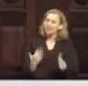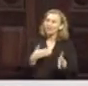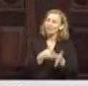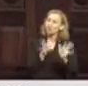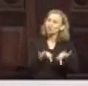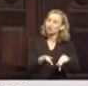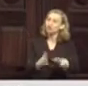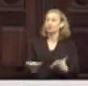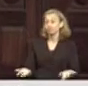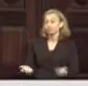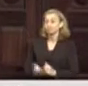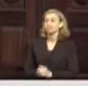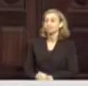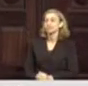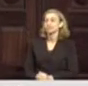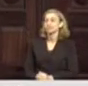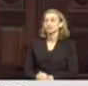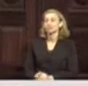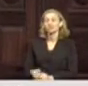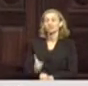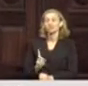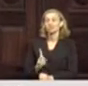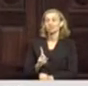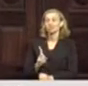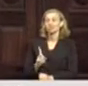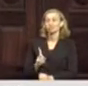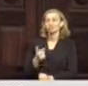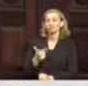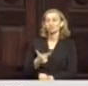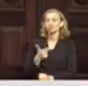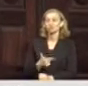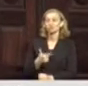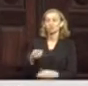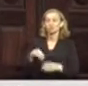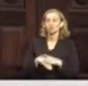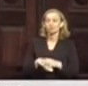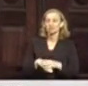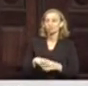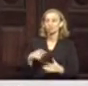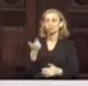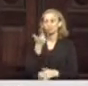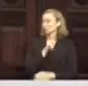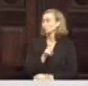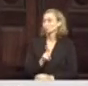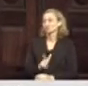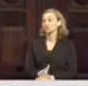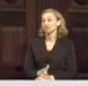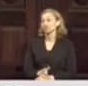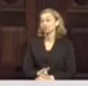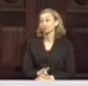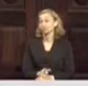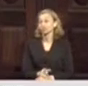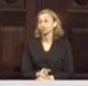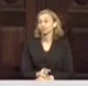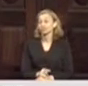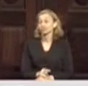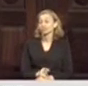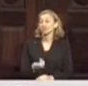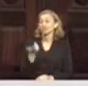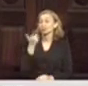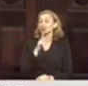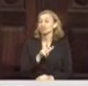final. Ele não foi para o segundo turno. Segundo turno se deu entre Sérgio